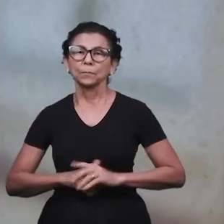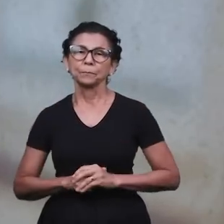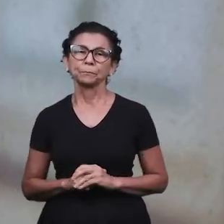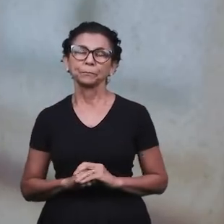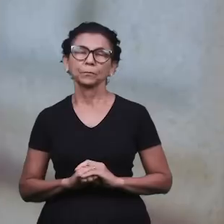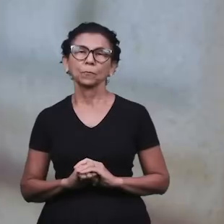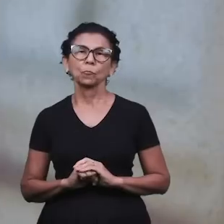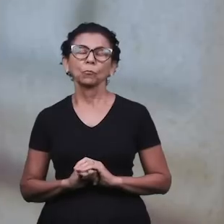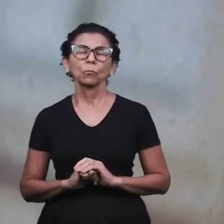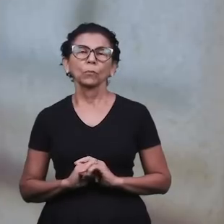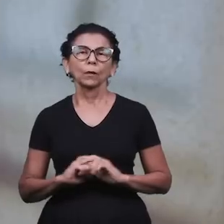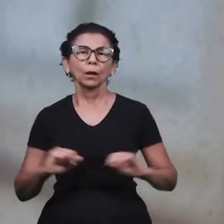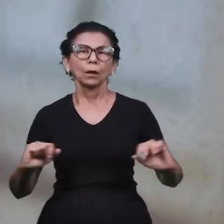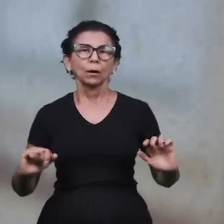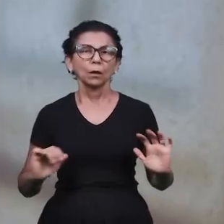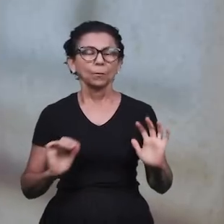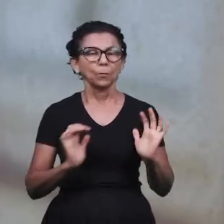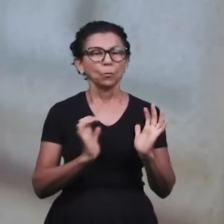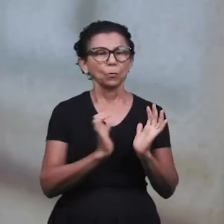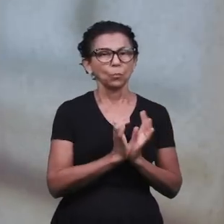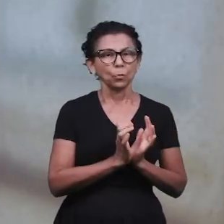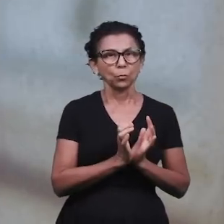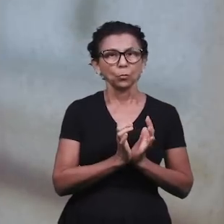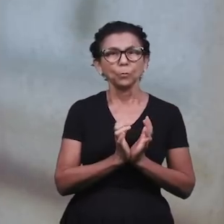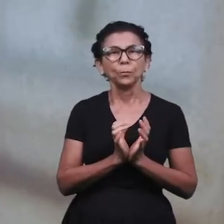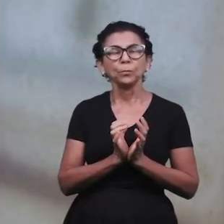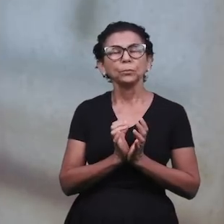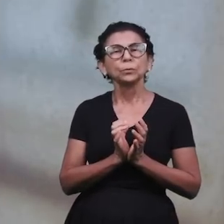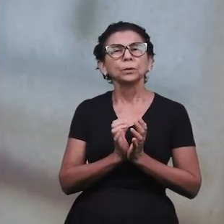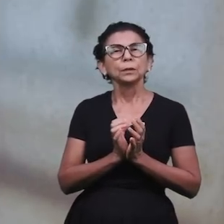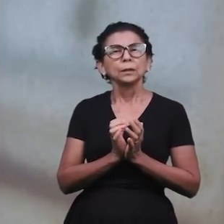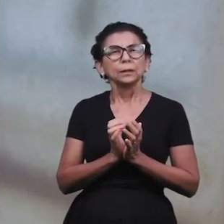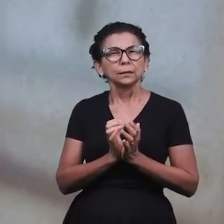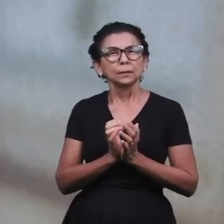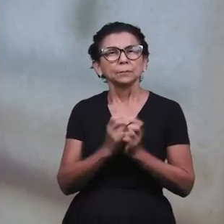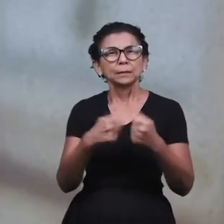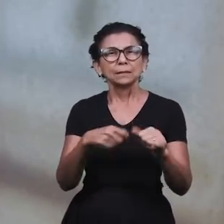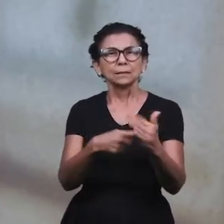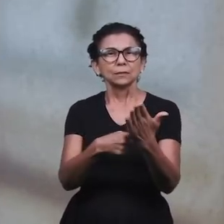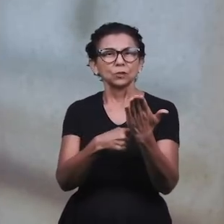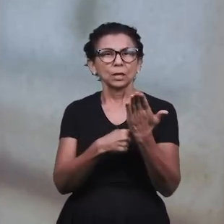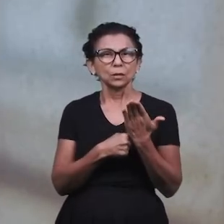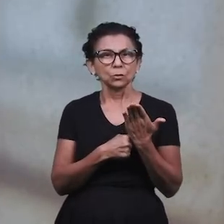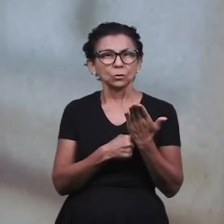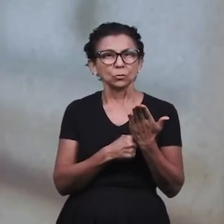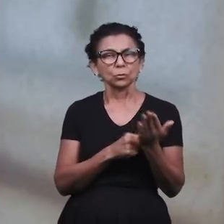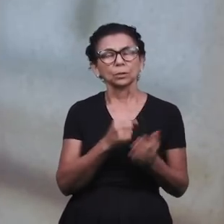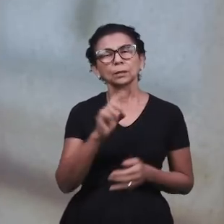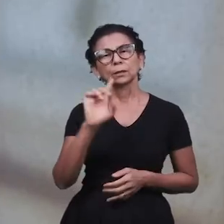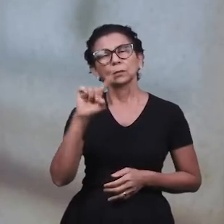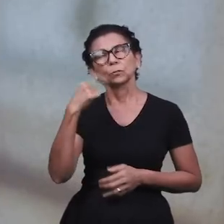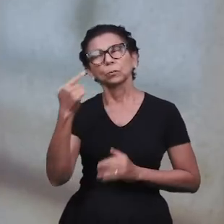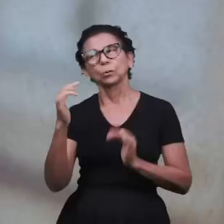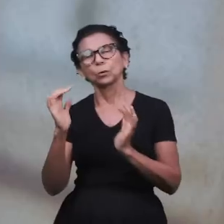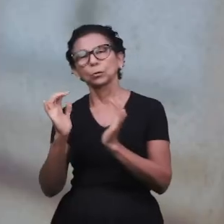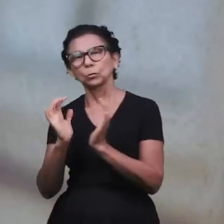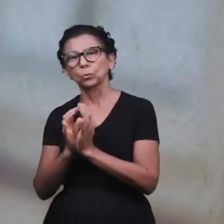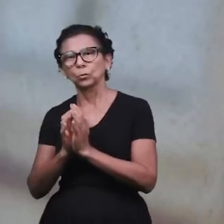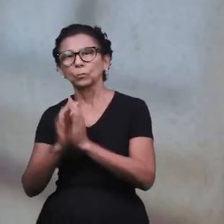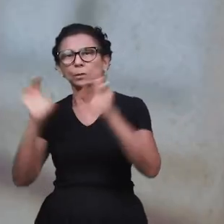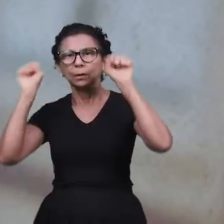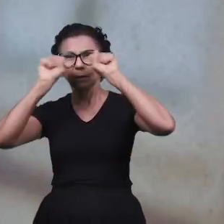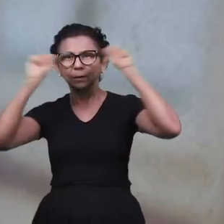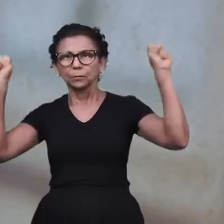recursal. E depois da turma recursal seria algum recurso para os tribunais superiores. Por isso, novamente, até para entender